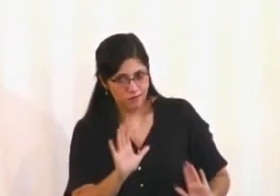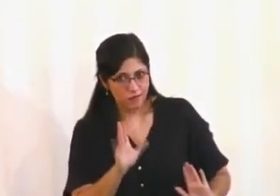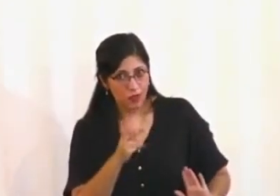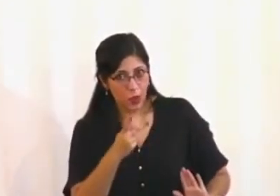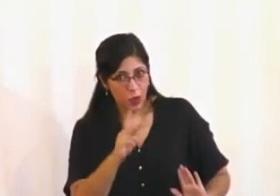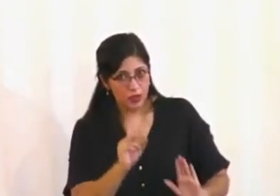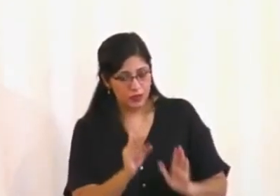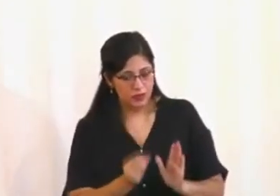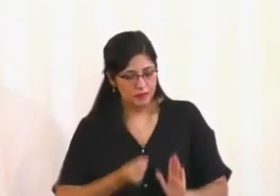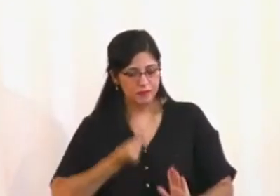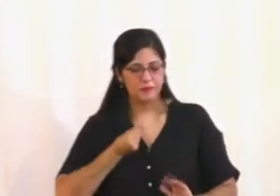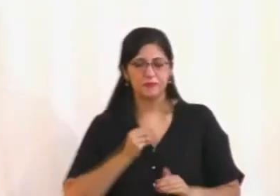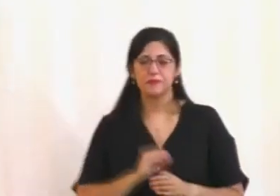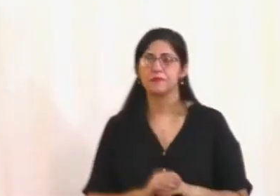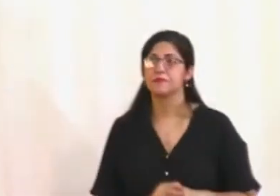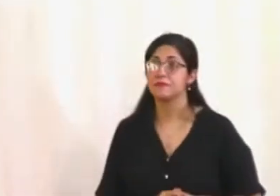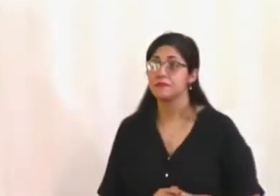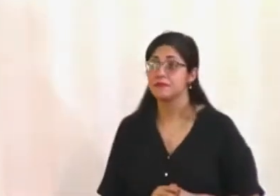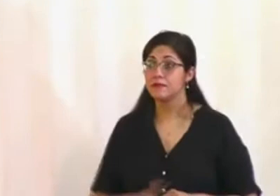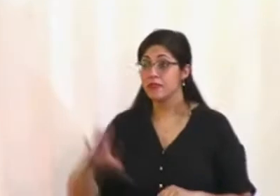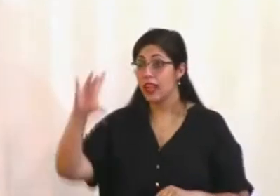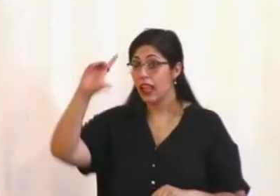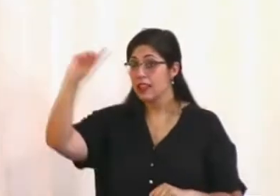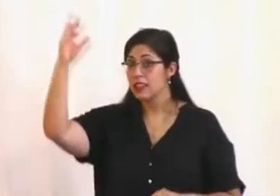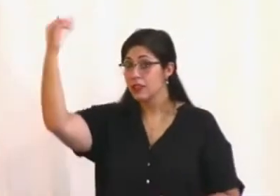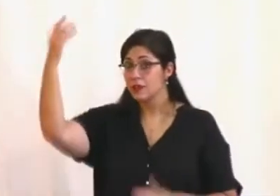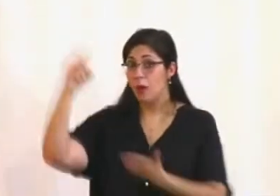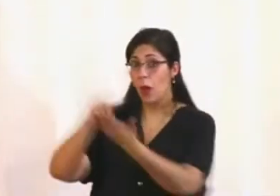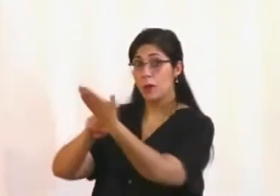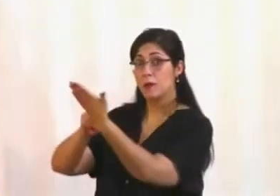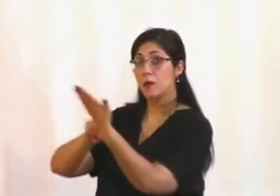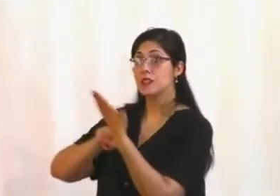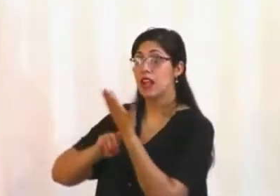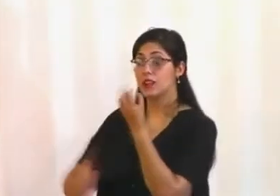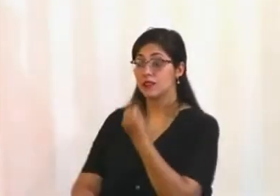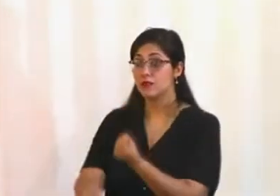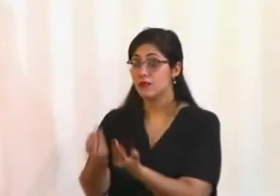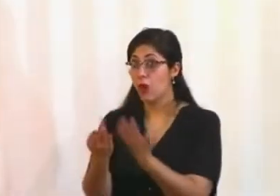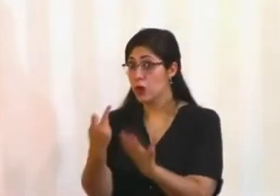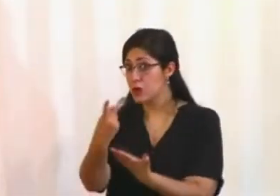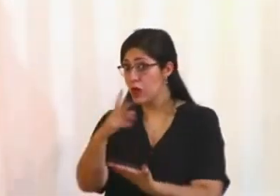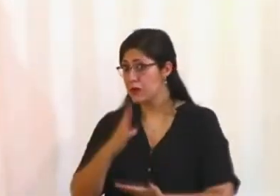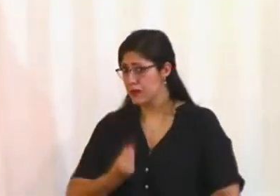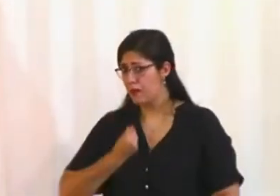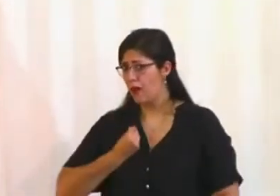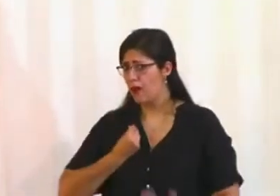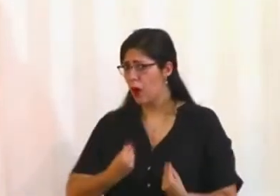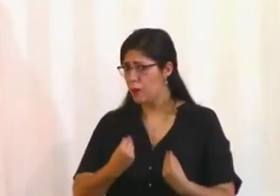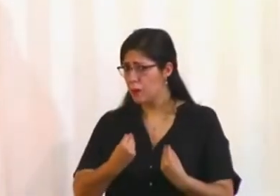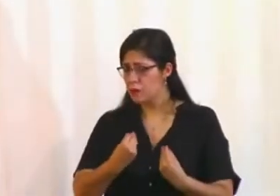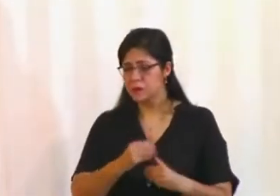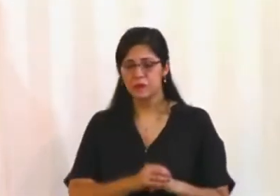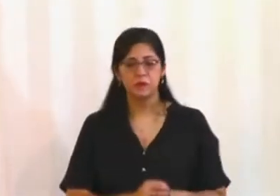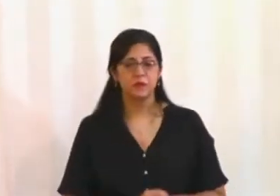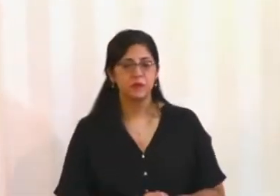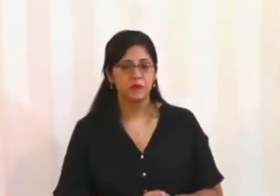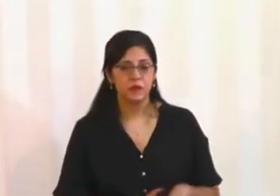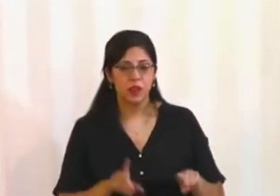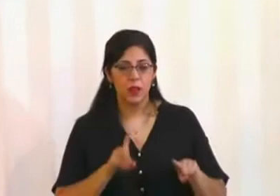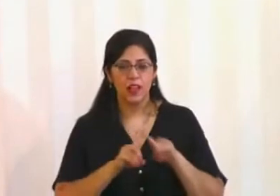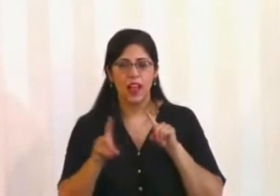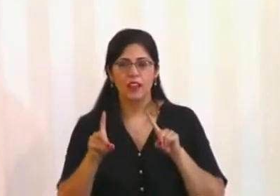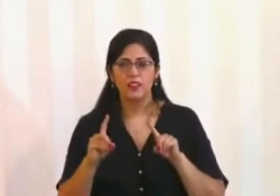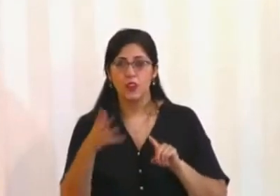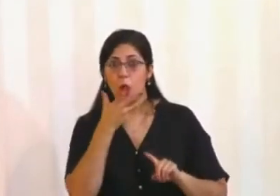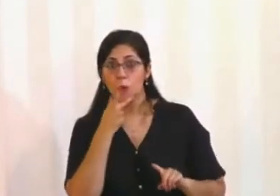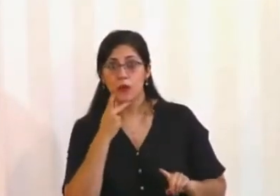essa, e Deus se manifestasse da forma tão soberana como Ele se manifestou com fogo naquele dia, e os profetas de Baal todos